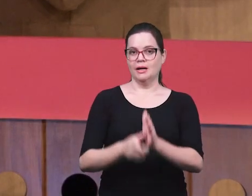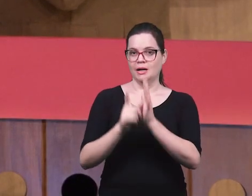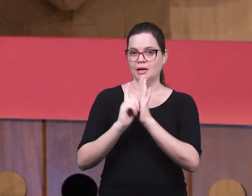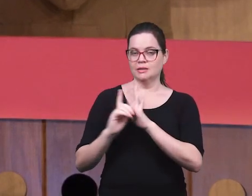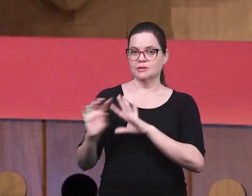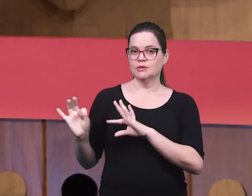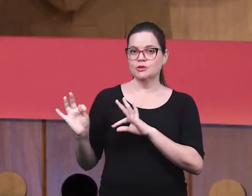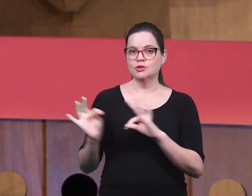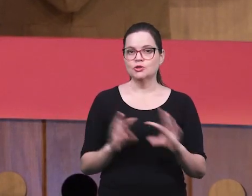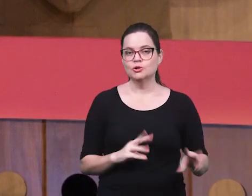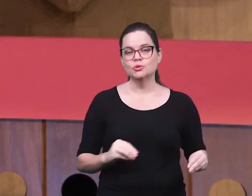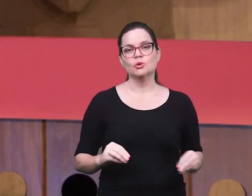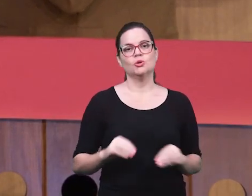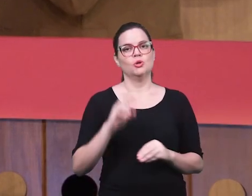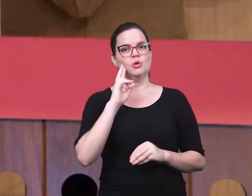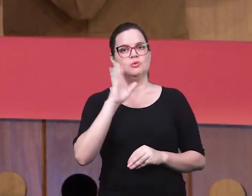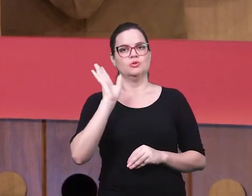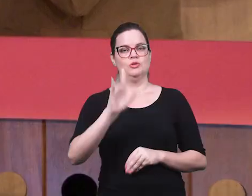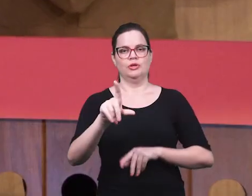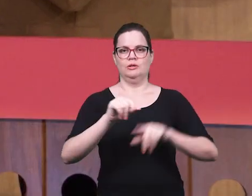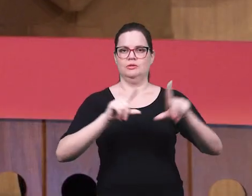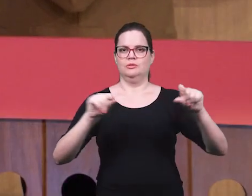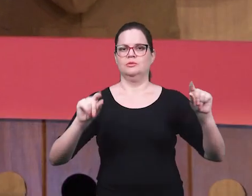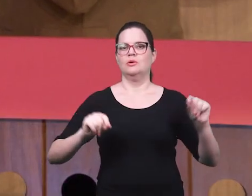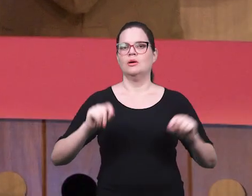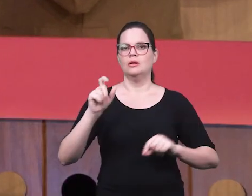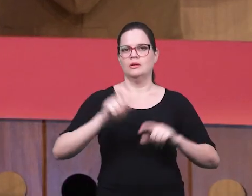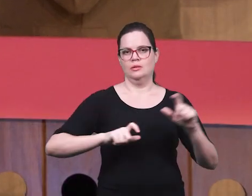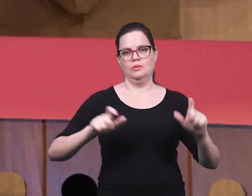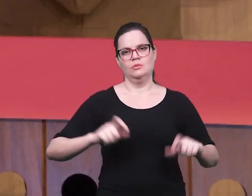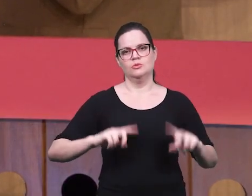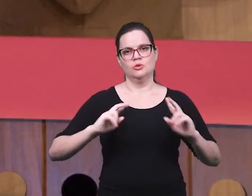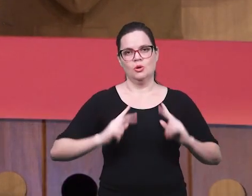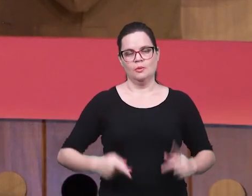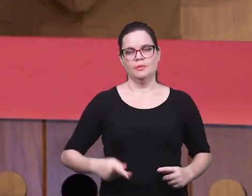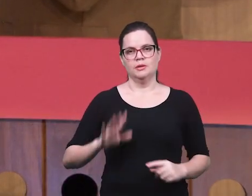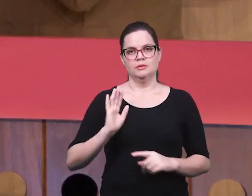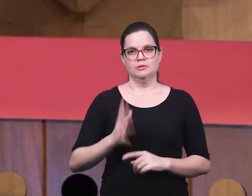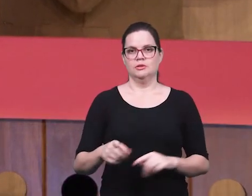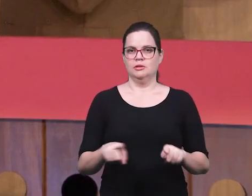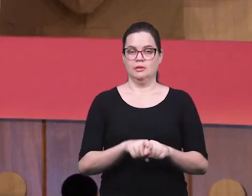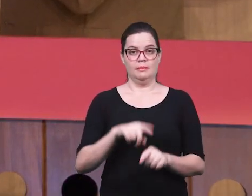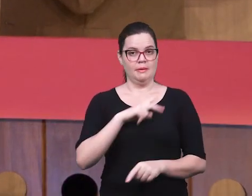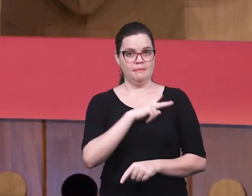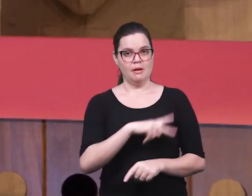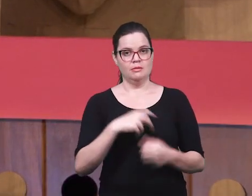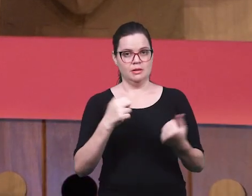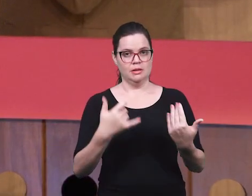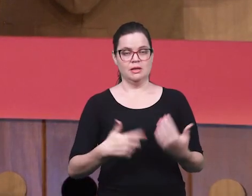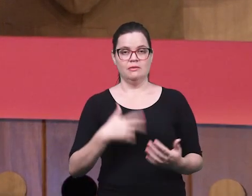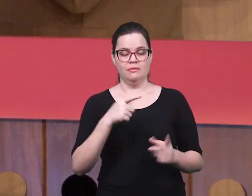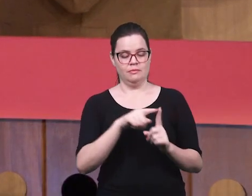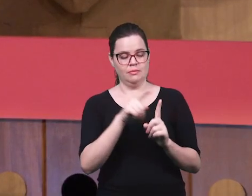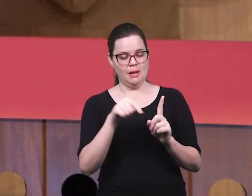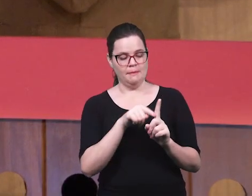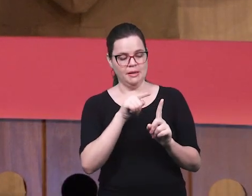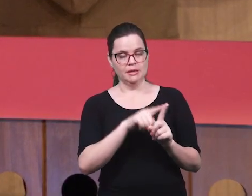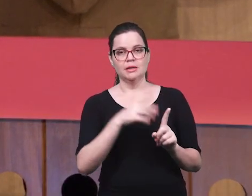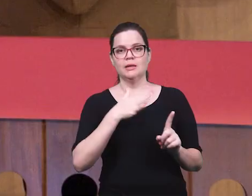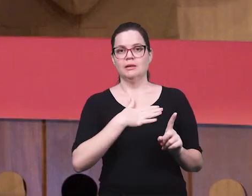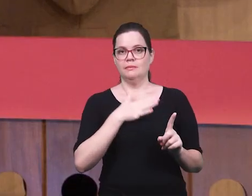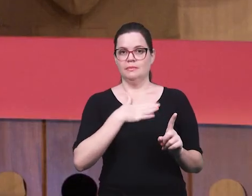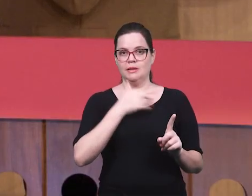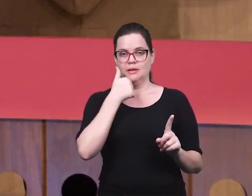Jeremias: ainda informe no ventre da minha mãe, Deus me escolheu. Paulo, né? Ainda no ventre da minha mãe, Deus me separou. Então